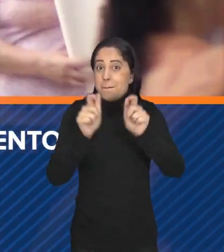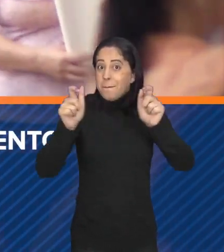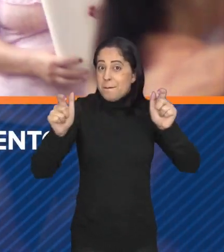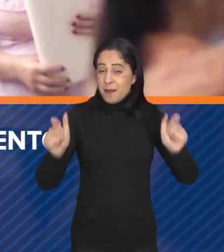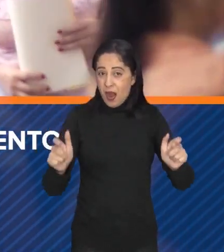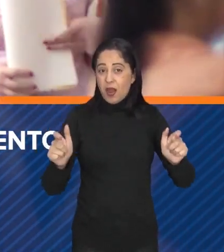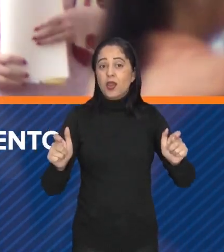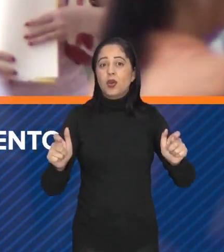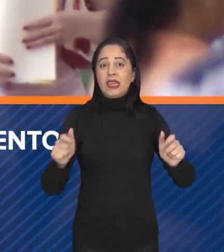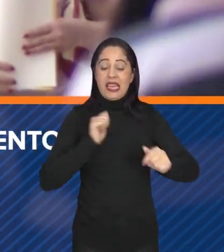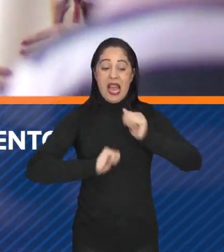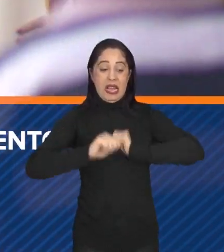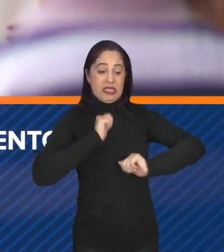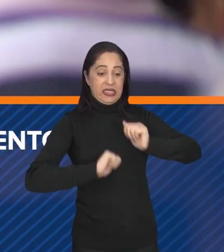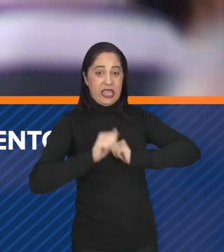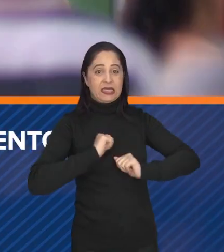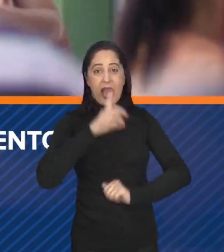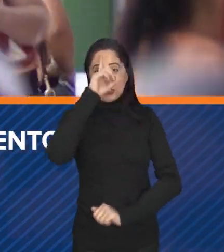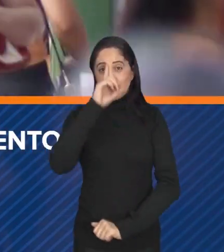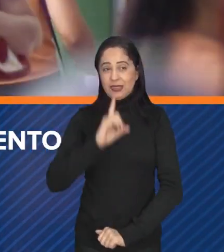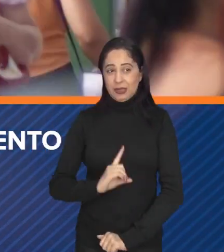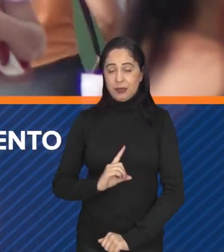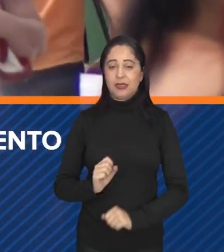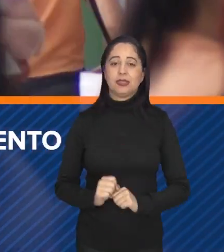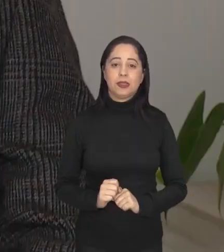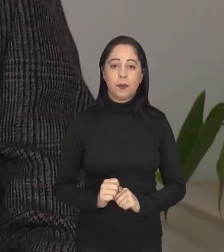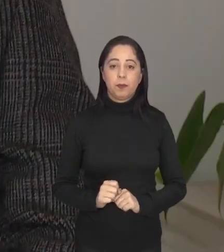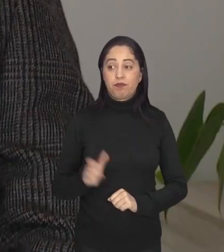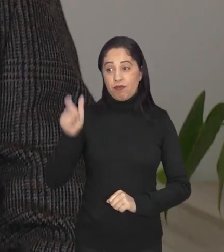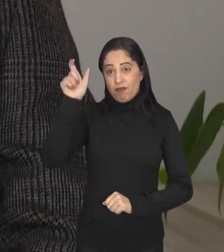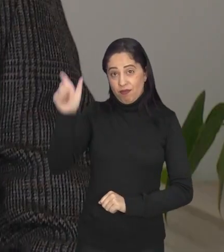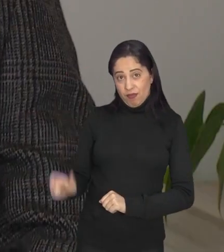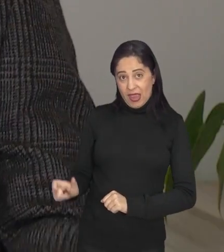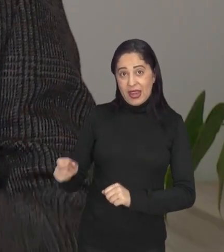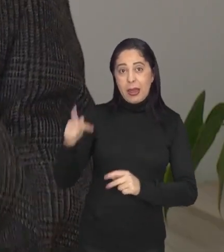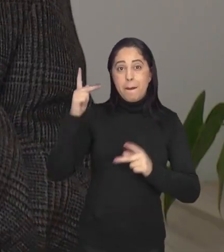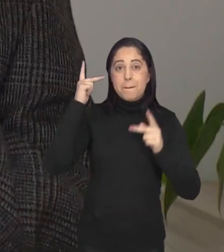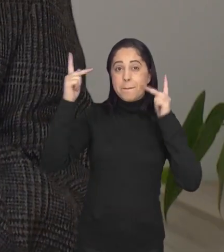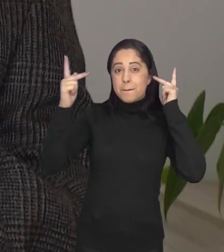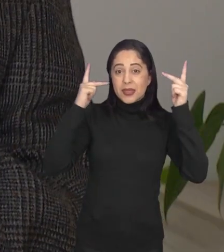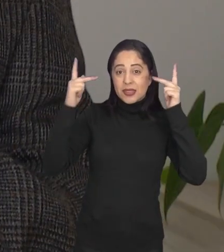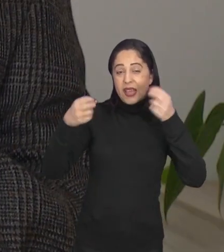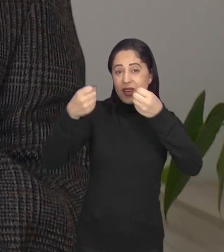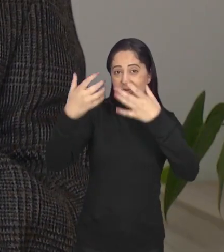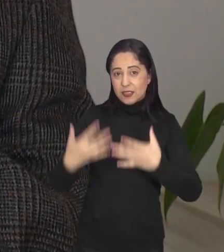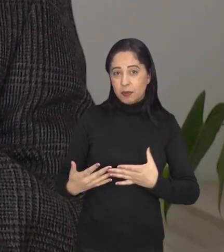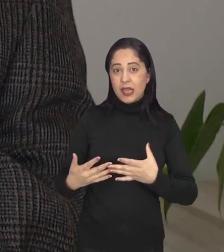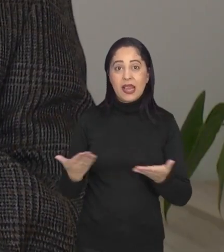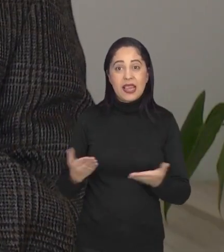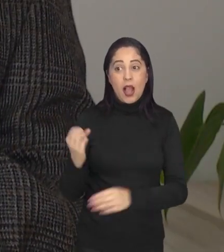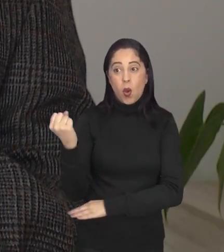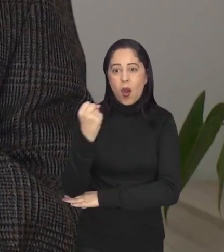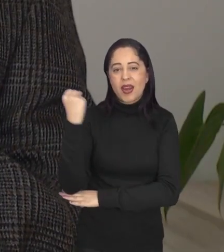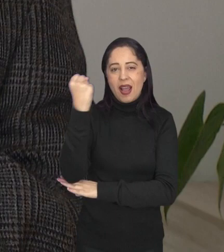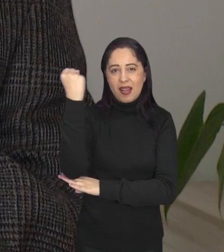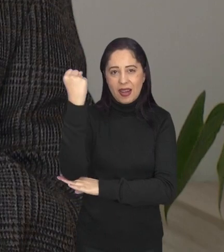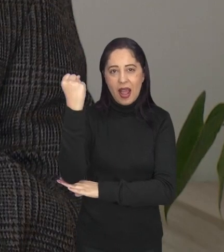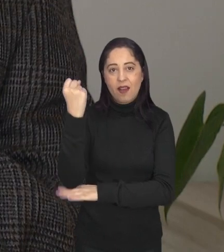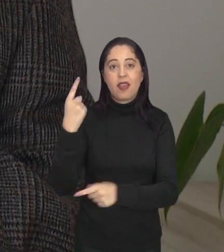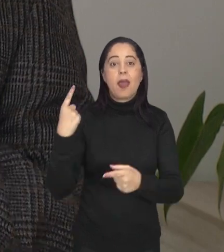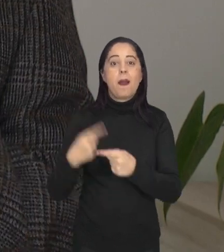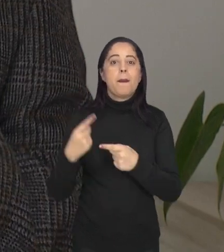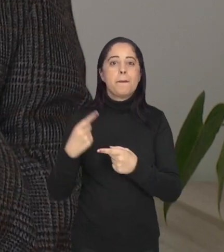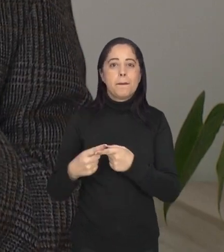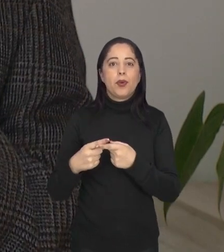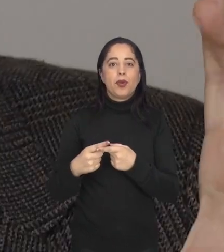maior parte dos relatos envolve ansiedade ou depressão. Esse psiquiatra explica que o agravamento de quadros foi consequência